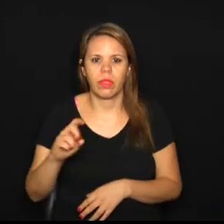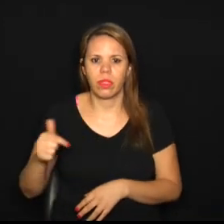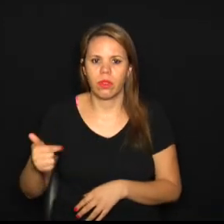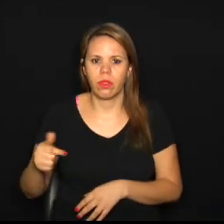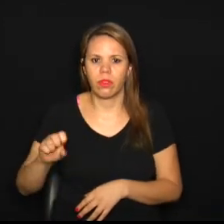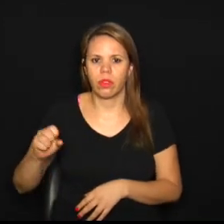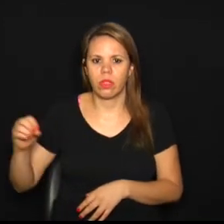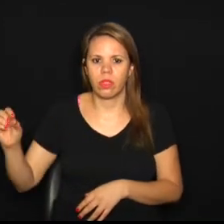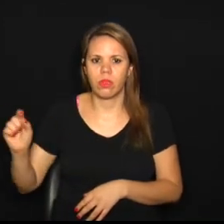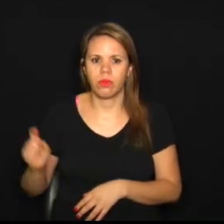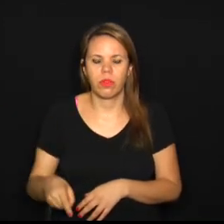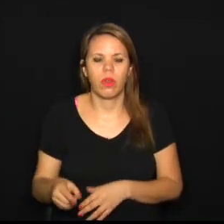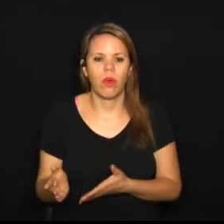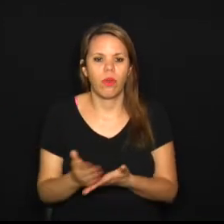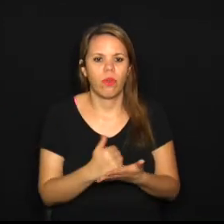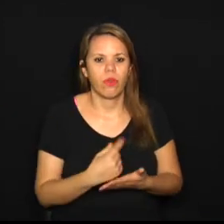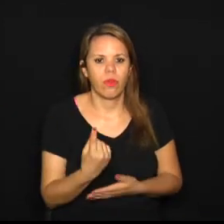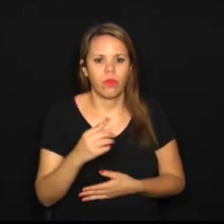1.152.800.000, foram arrecadados